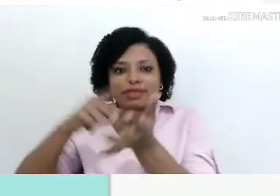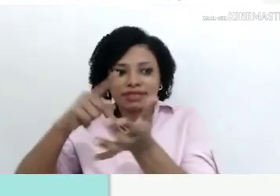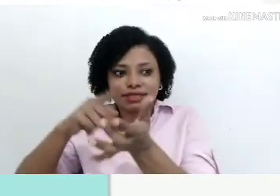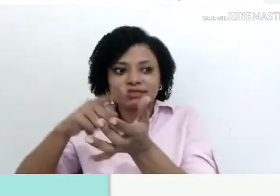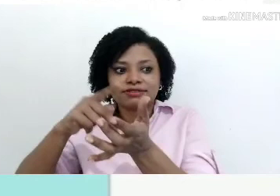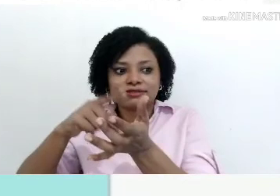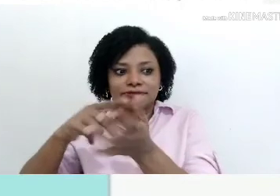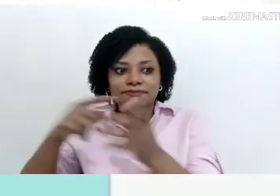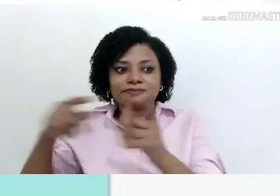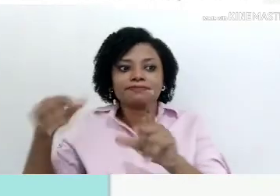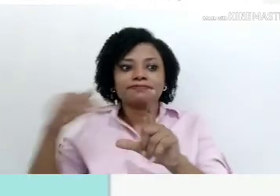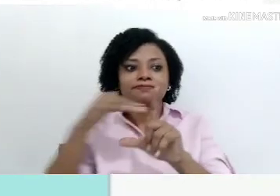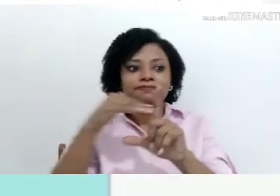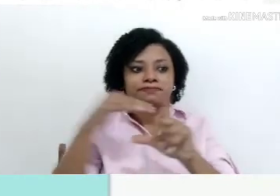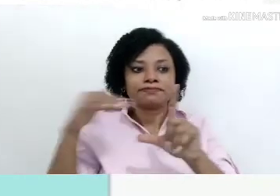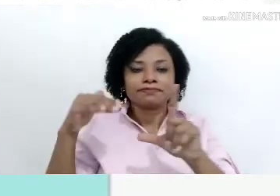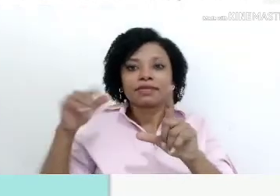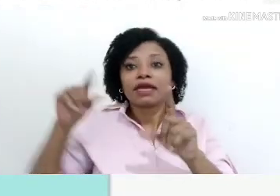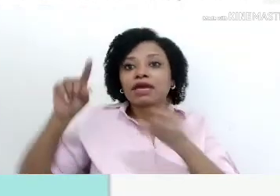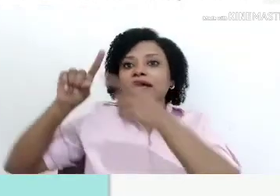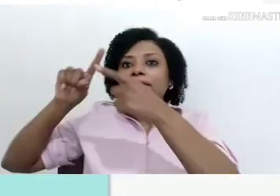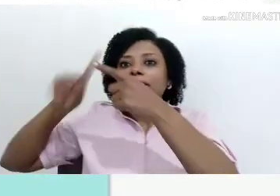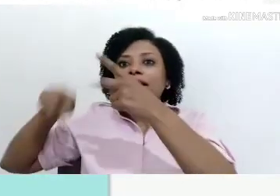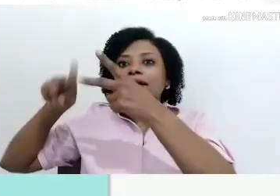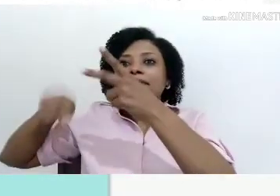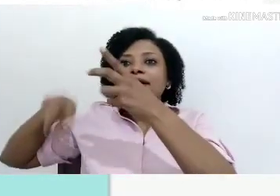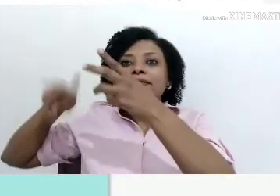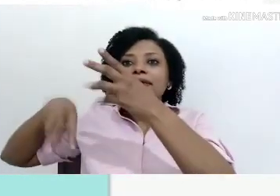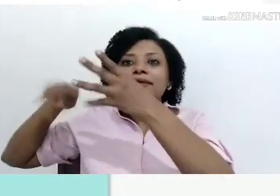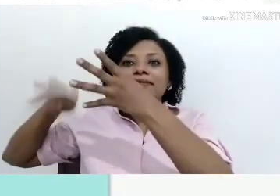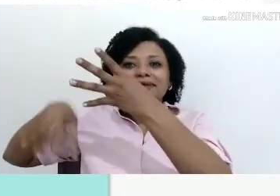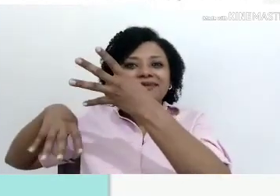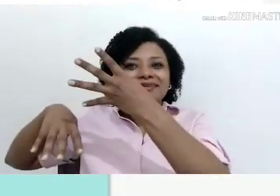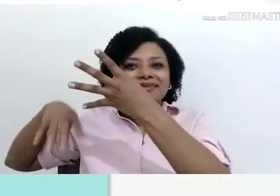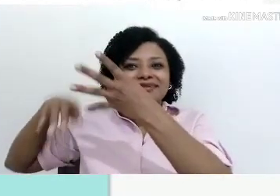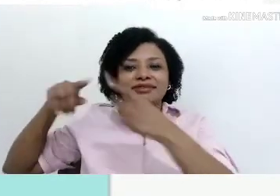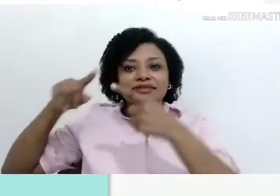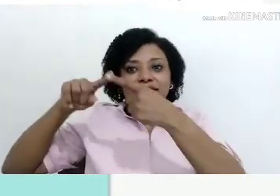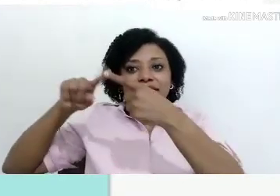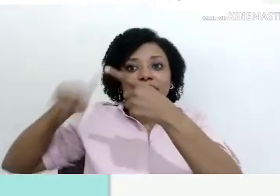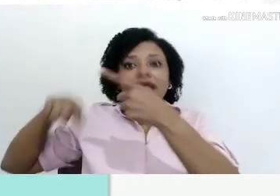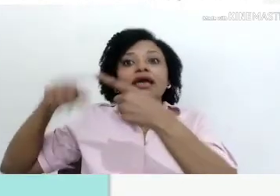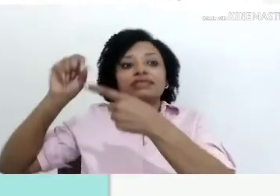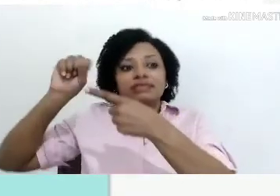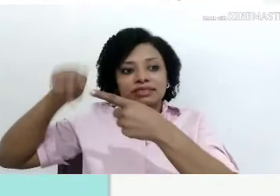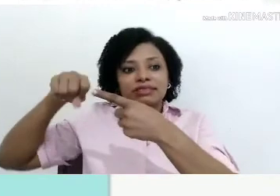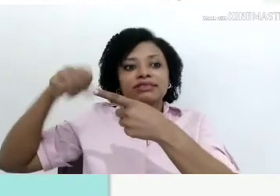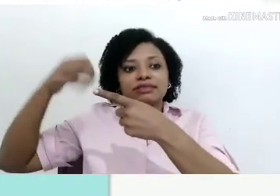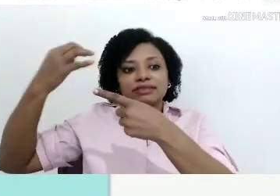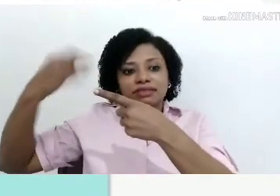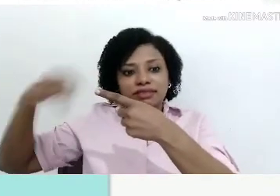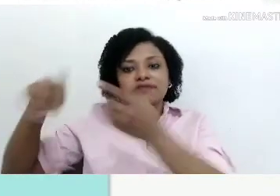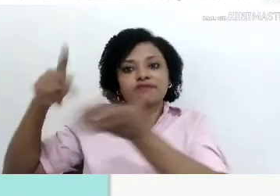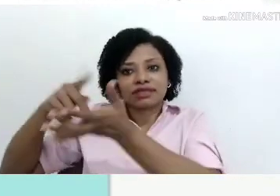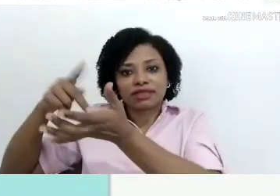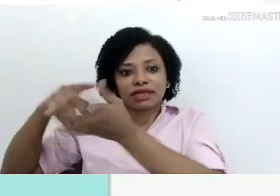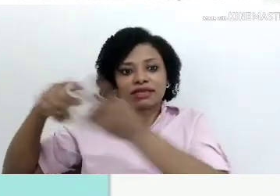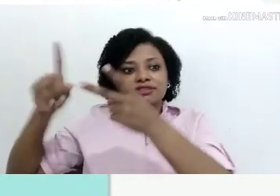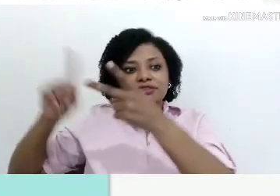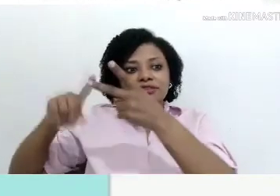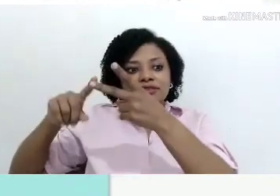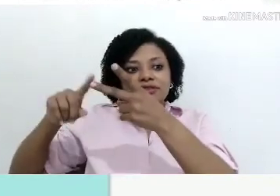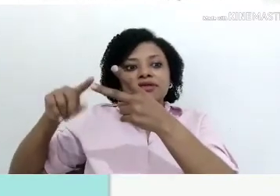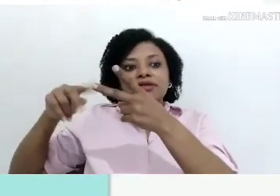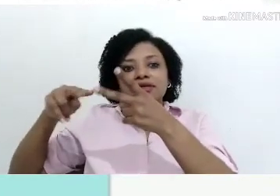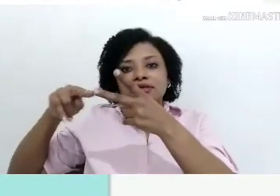reação absorve 15 kcal? Como é que eu vou saber isso aqui? Pelo valor de ΔH. ΔH, aqui não dá para perceber direito,